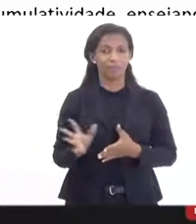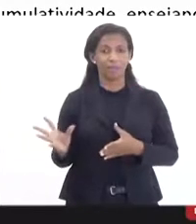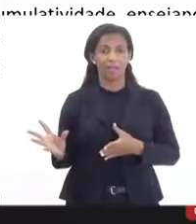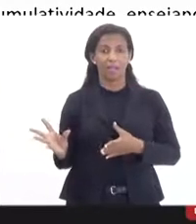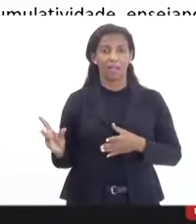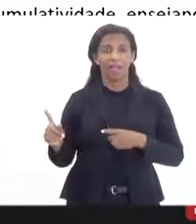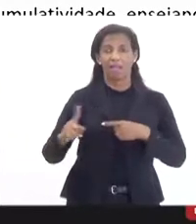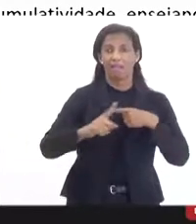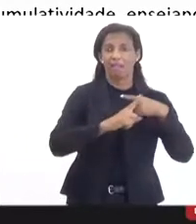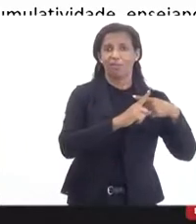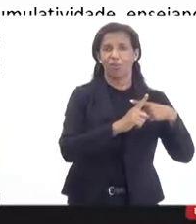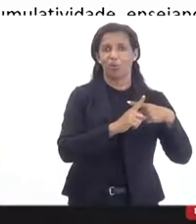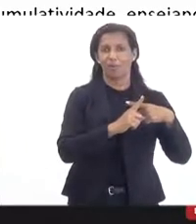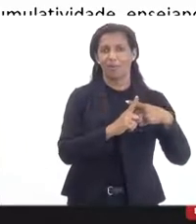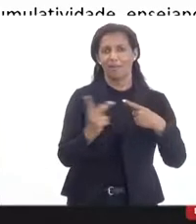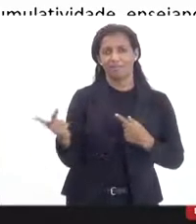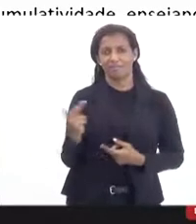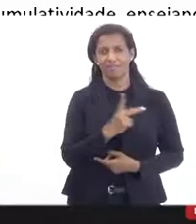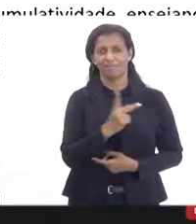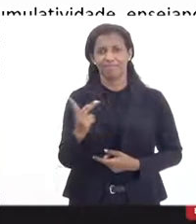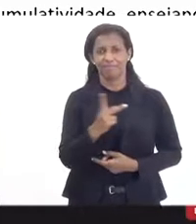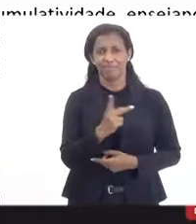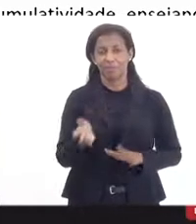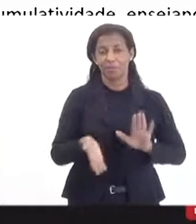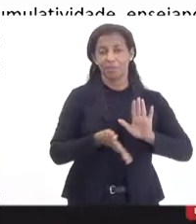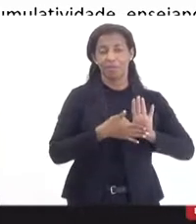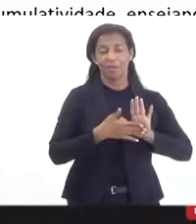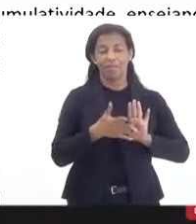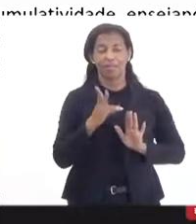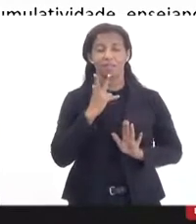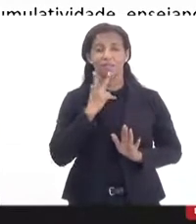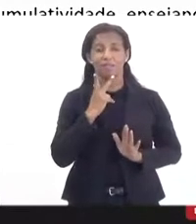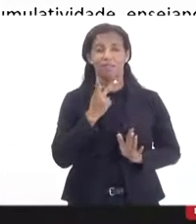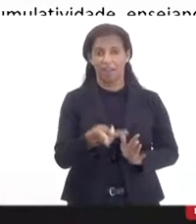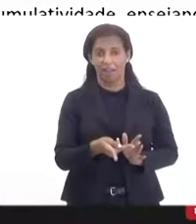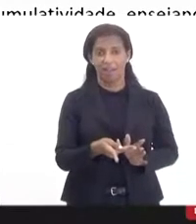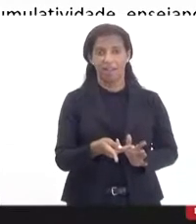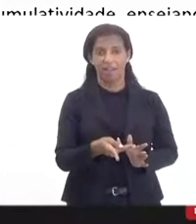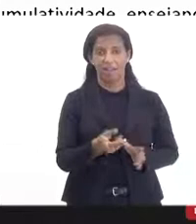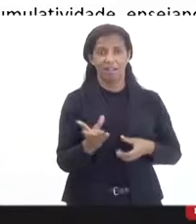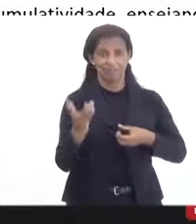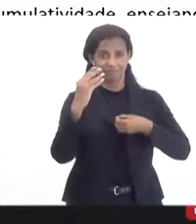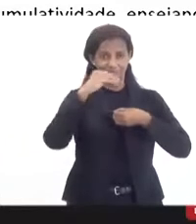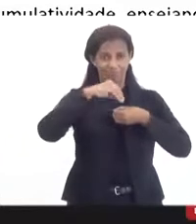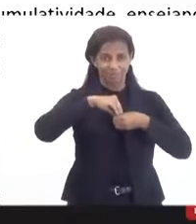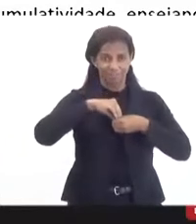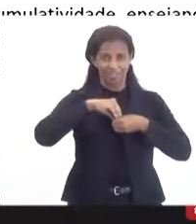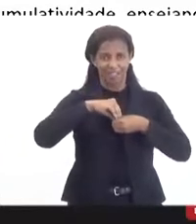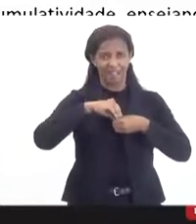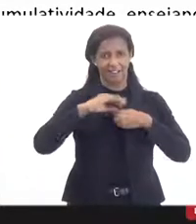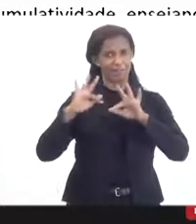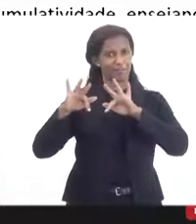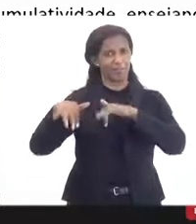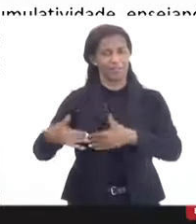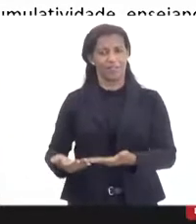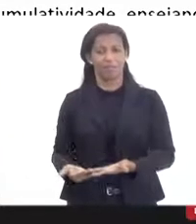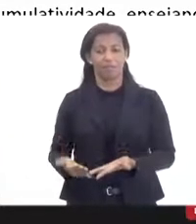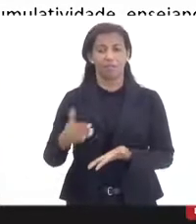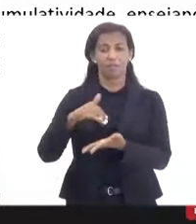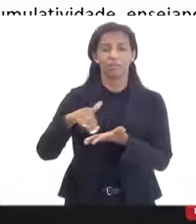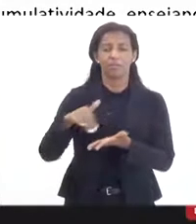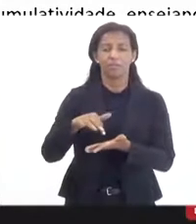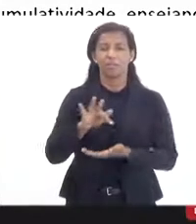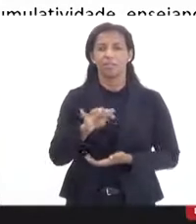aditiva, que você tem que somar os dois requisitos, mas o parecer normativo fala consumido ou integrar produto final. A Secretaria de